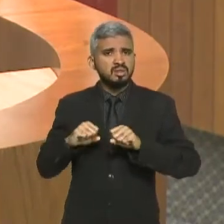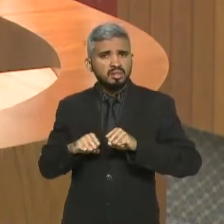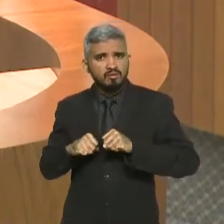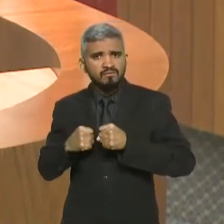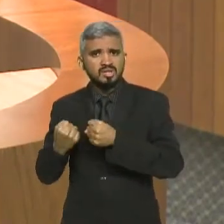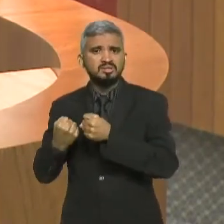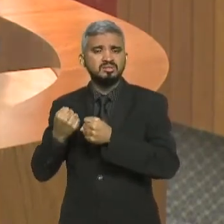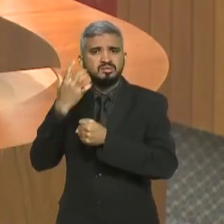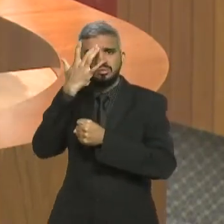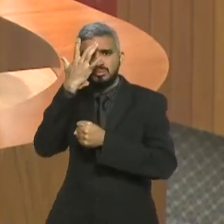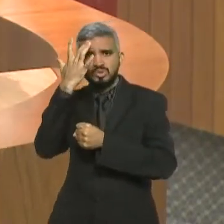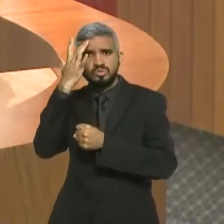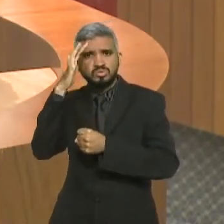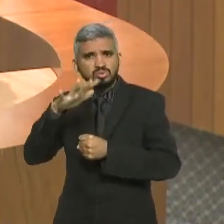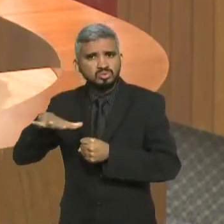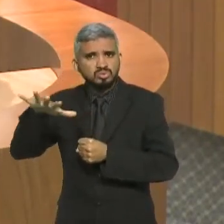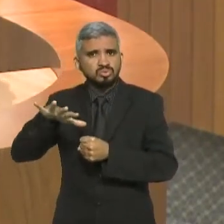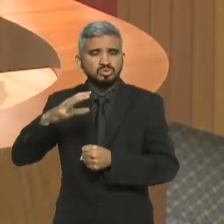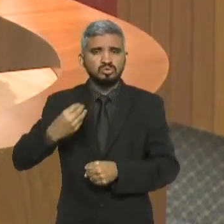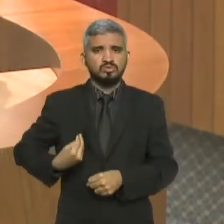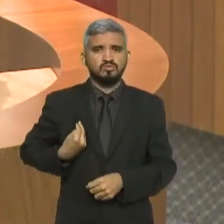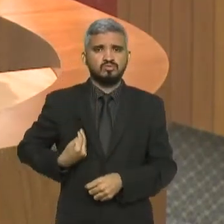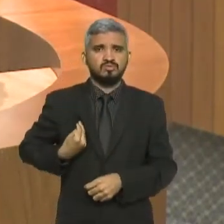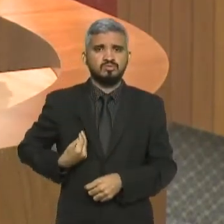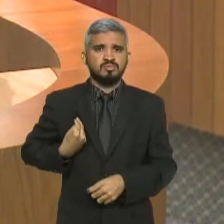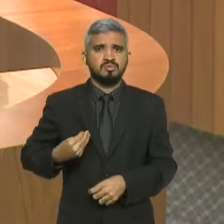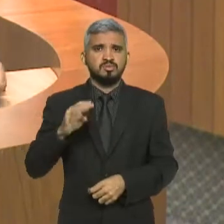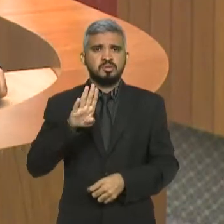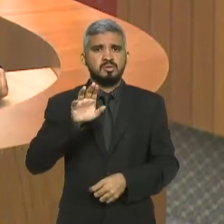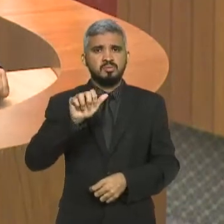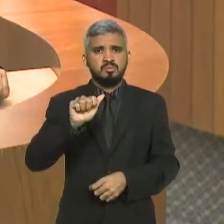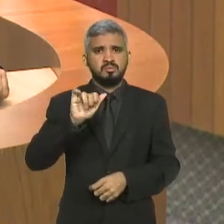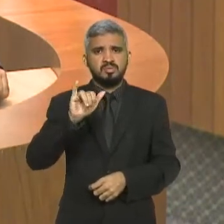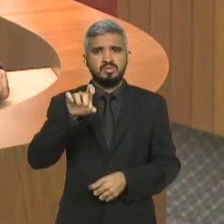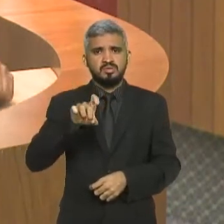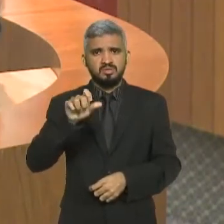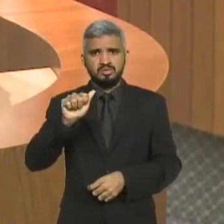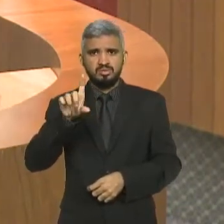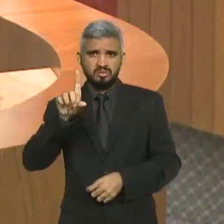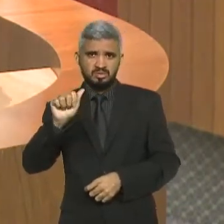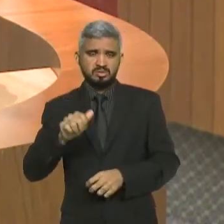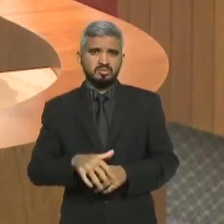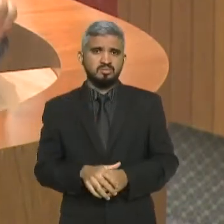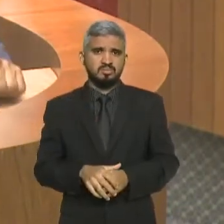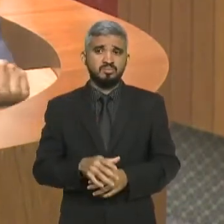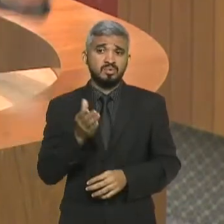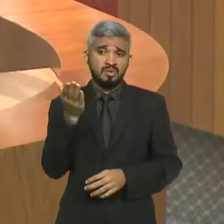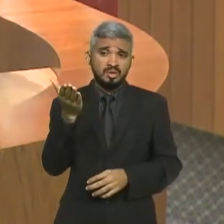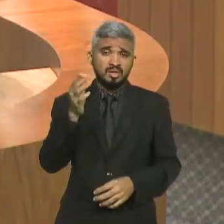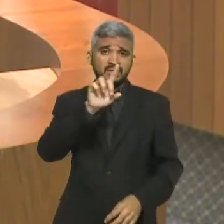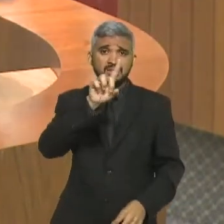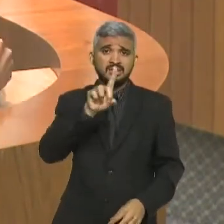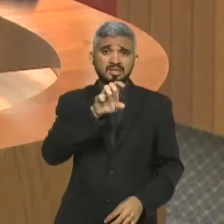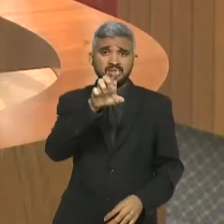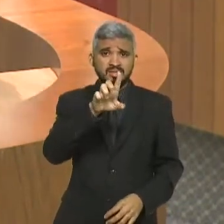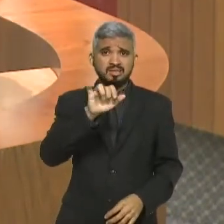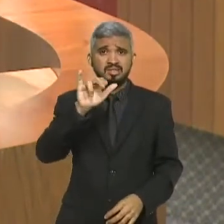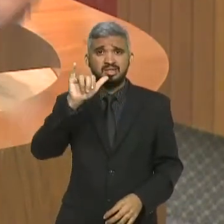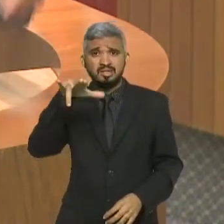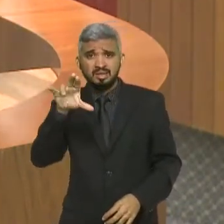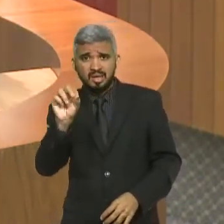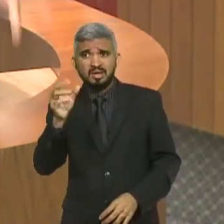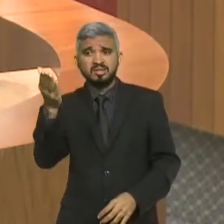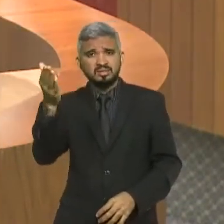os baixadeiros. Está aqui meu amigo deputado Zé Inácio, que não me deixa mentir. Defendendo os baixadeiros, de